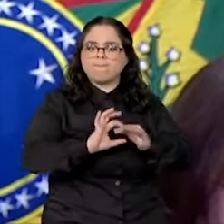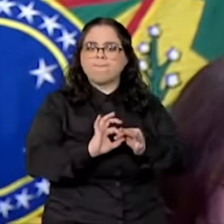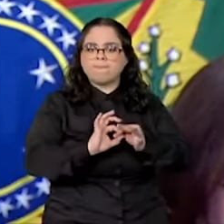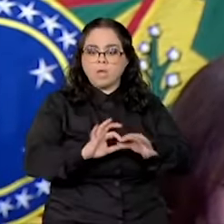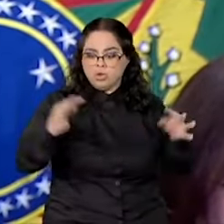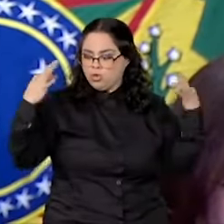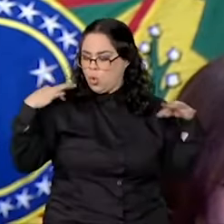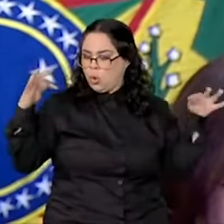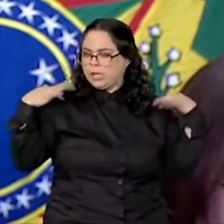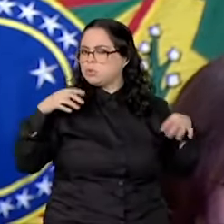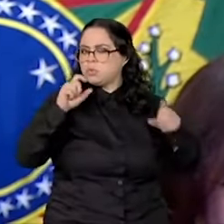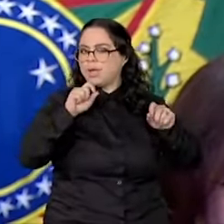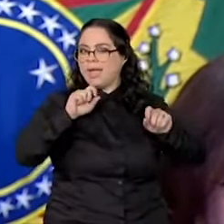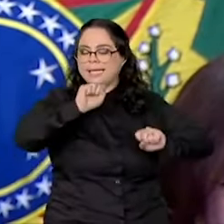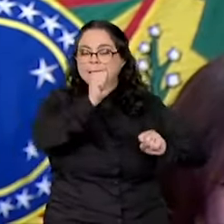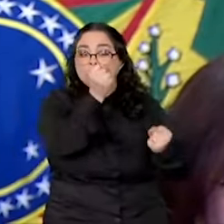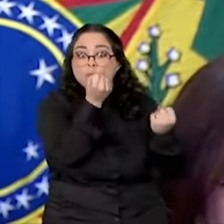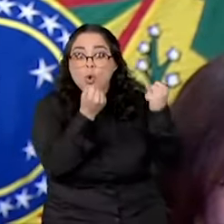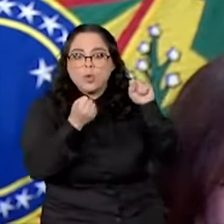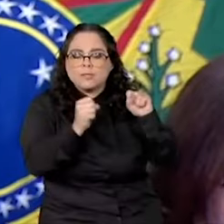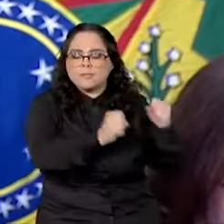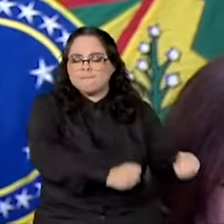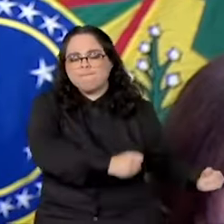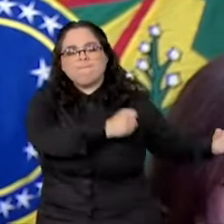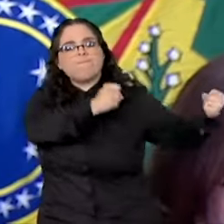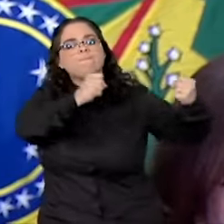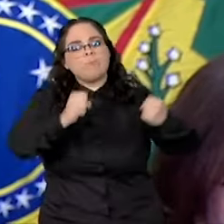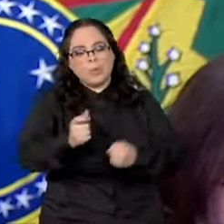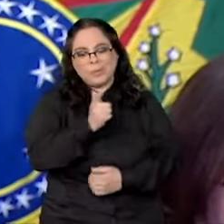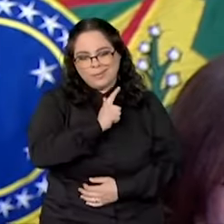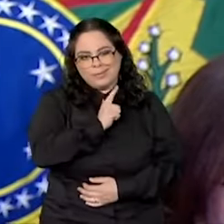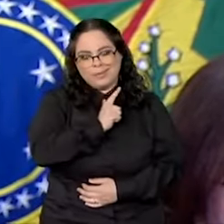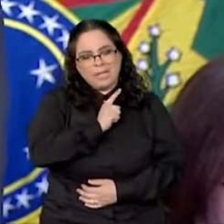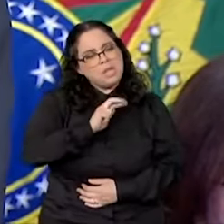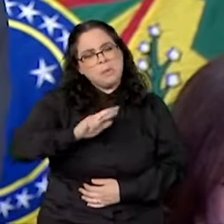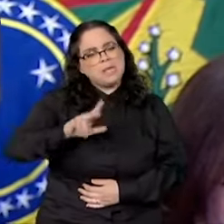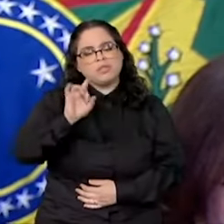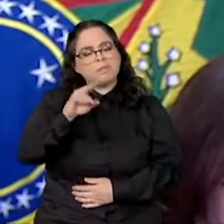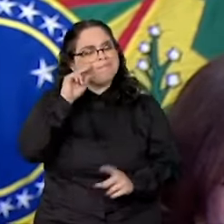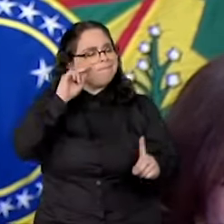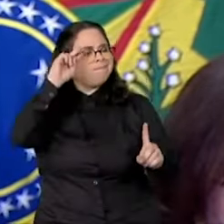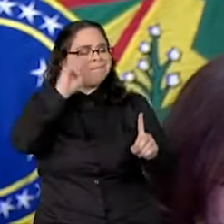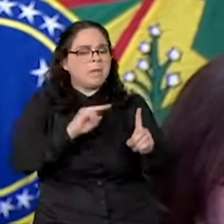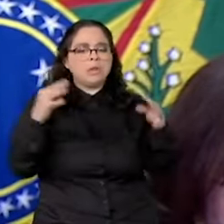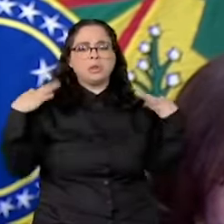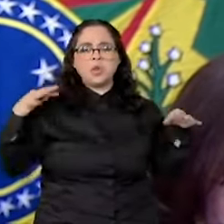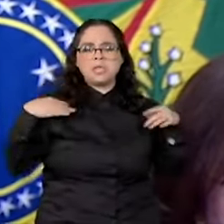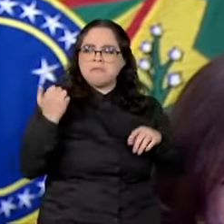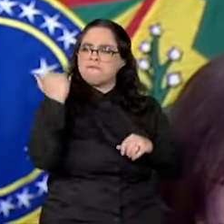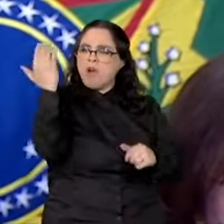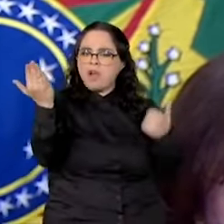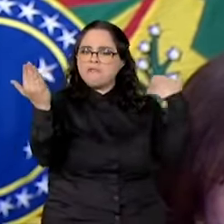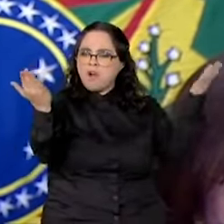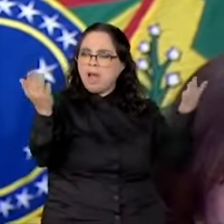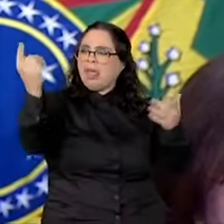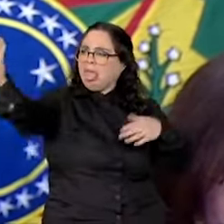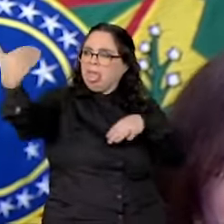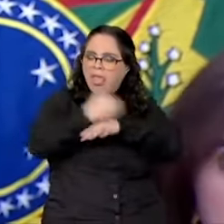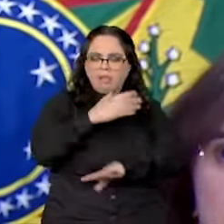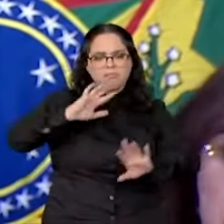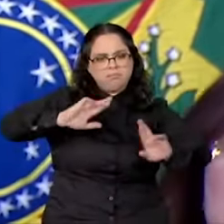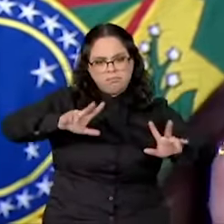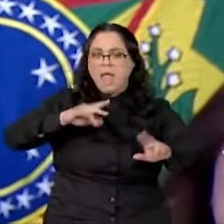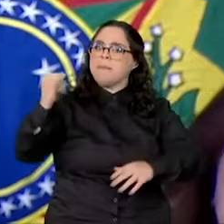do turismo uma indústria poderosa. Não apenas na perspectiva do turismo de fora para dentro, que é